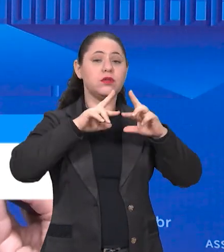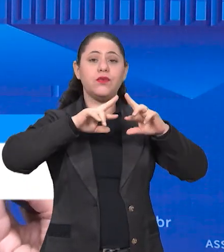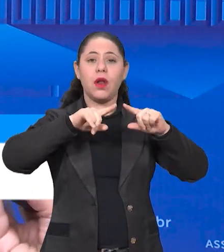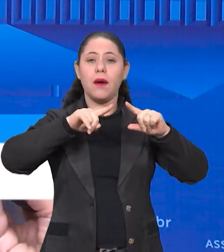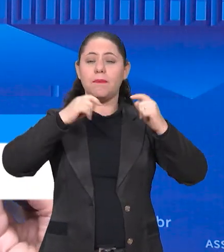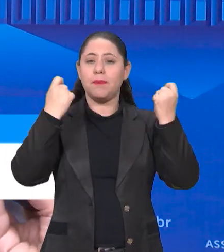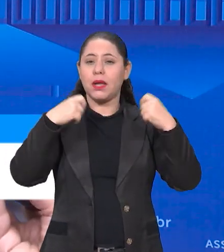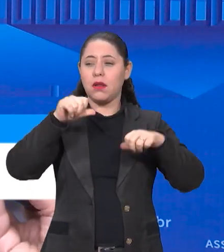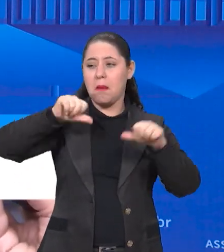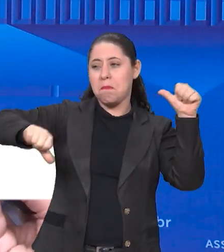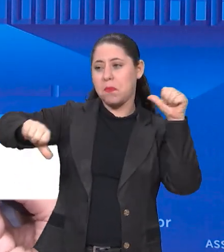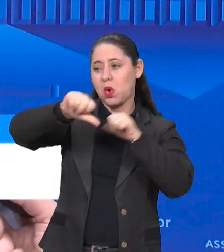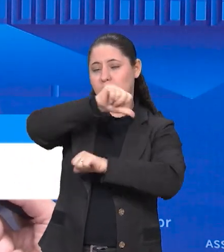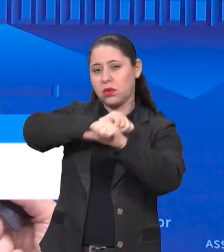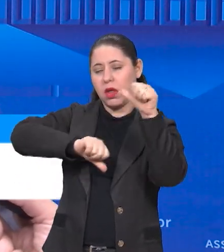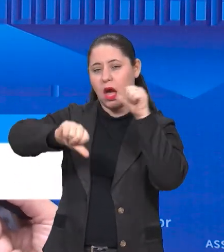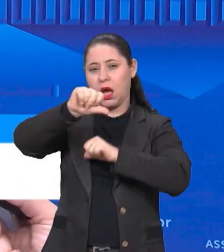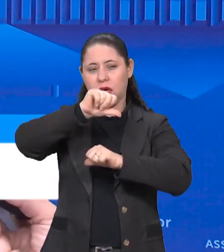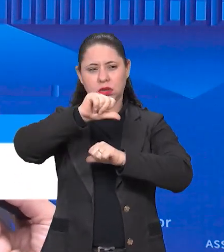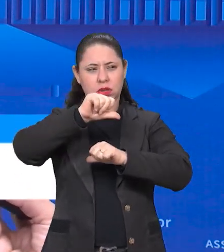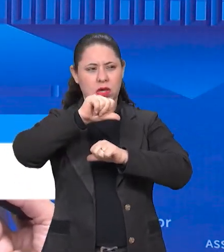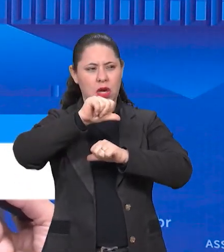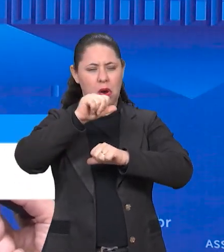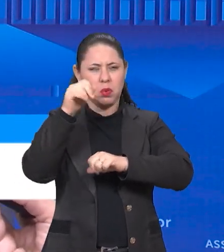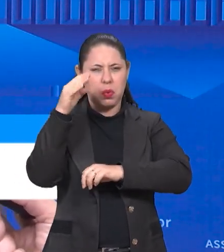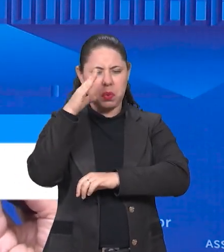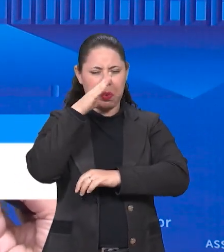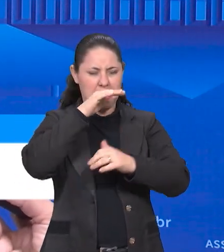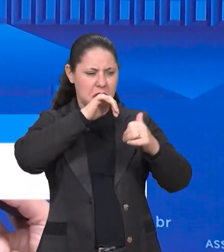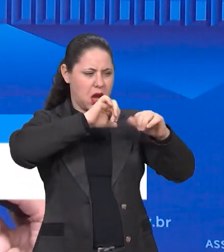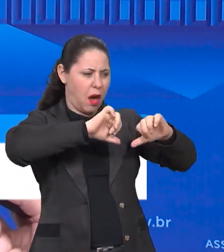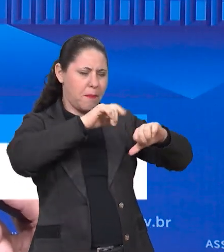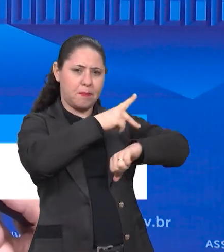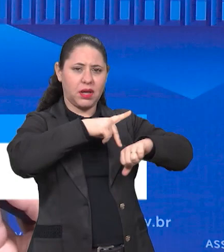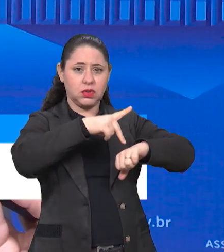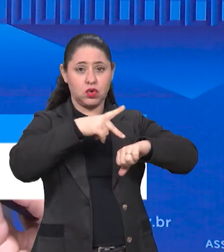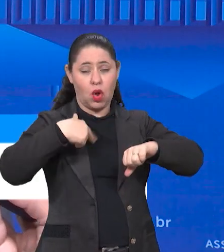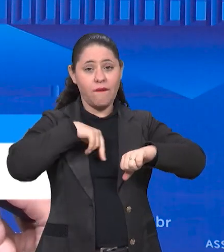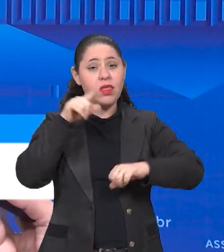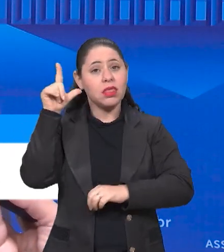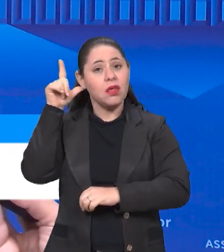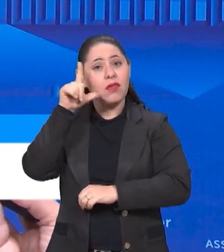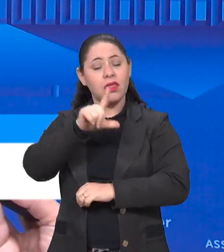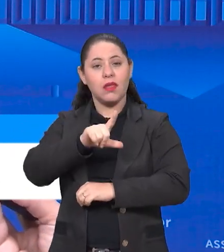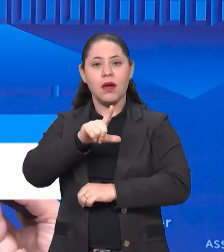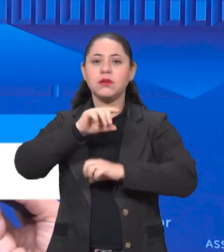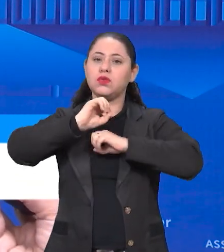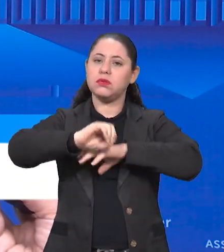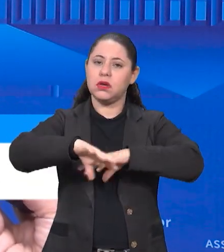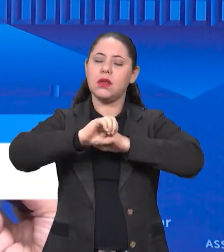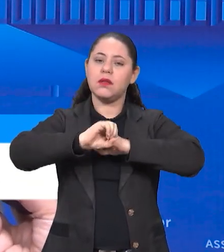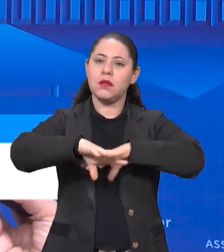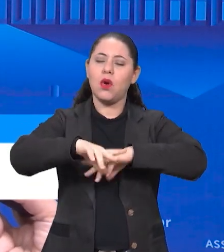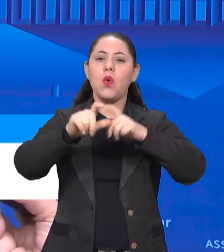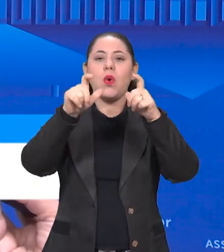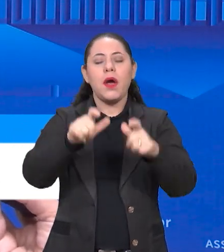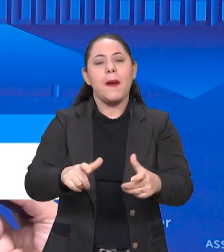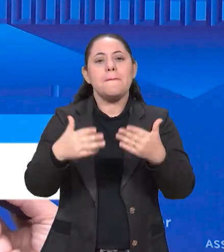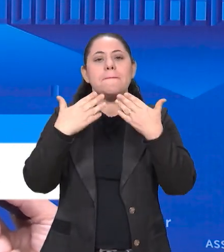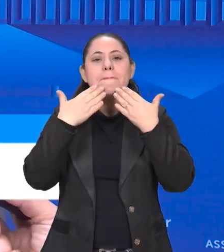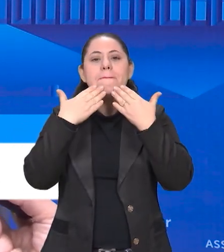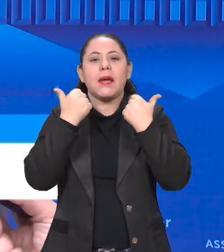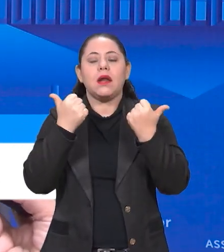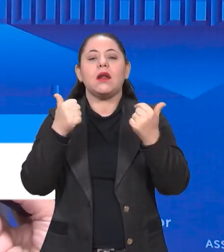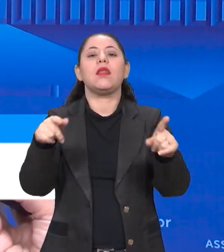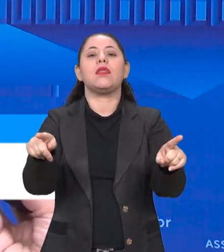olhar diferenciado, que a gente mude esse paradigma tão ruim do nosso país e que realmente a gente venha ter a educação realmente no